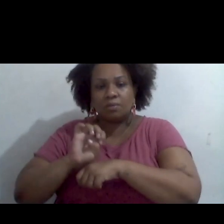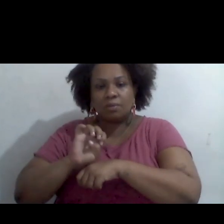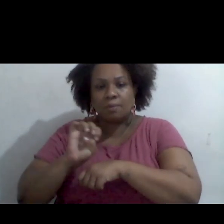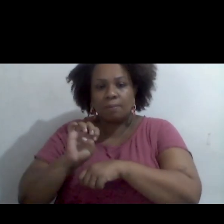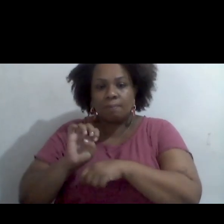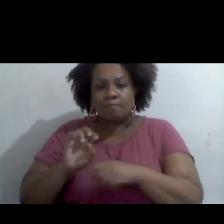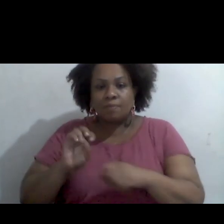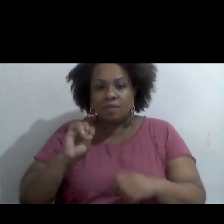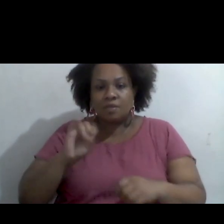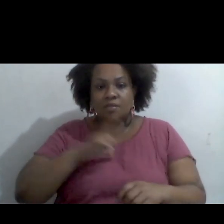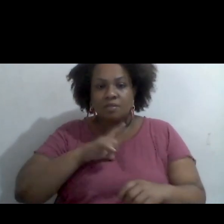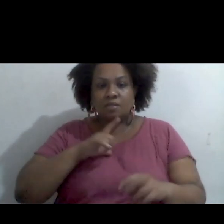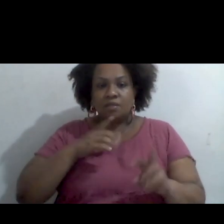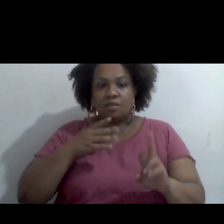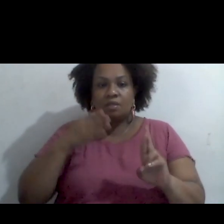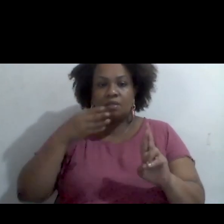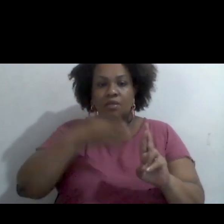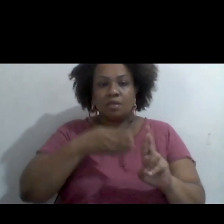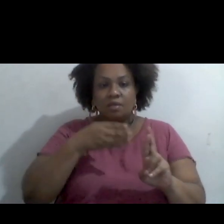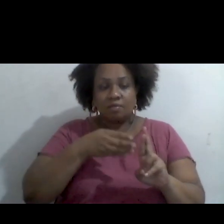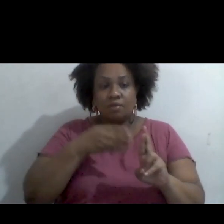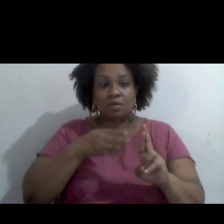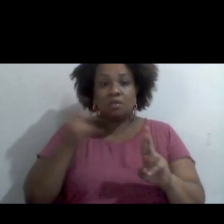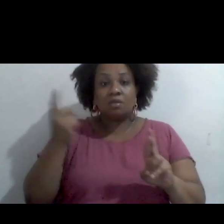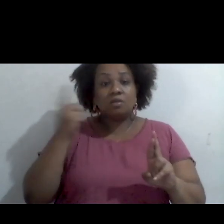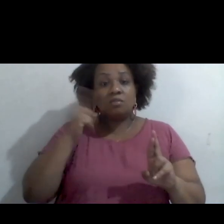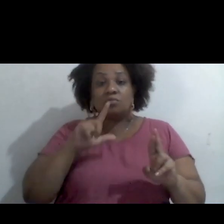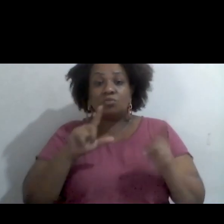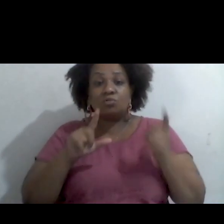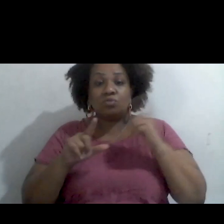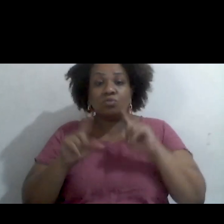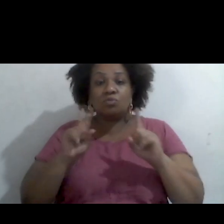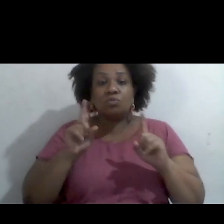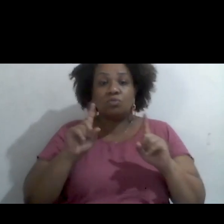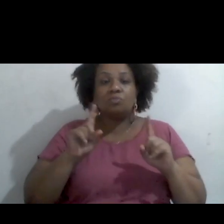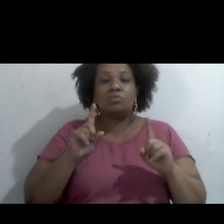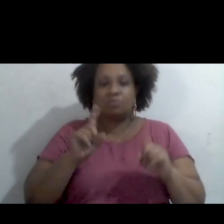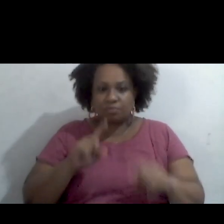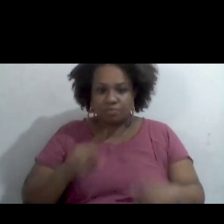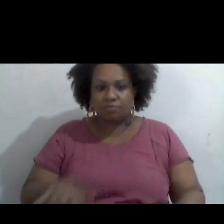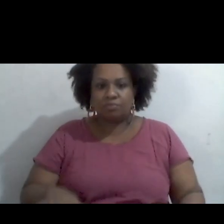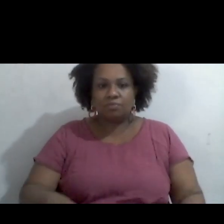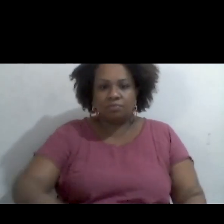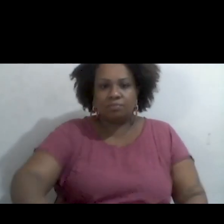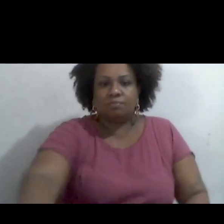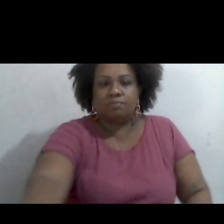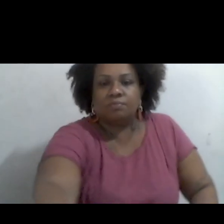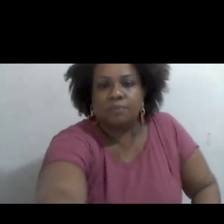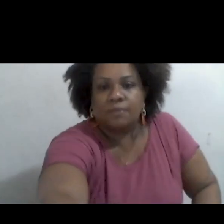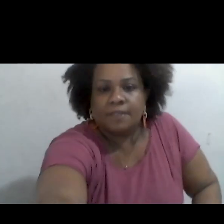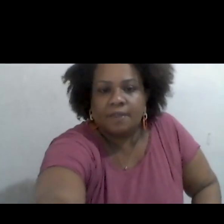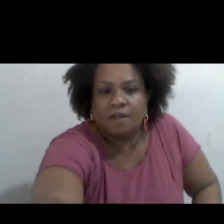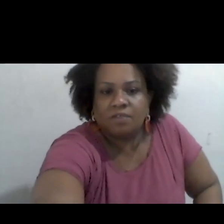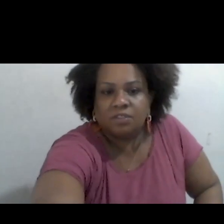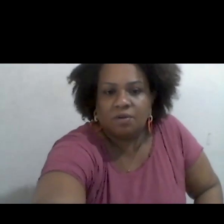porque quando eu falo do GQ, as pessoas pelo menos conseguem se situar onde é que fica essa cidade chamada Apucarana. E a minha